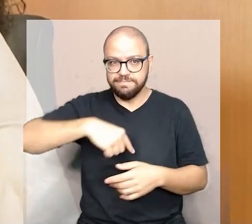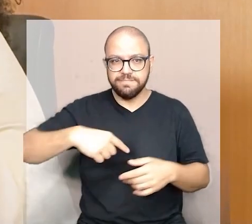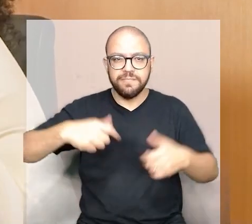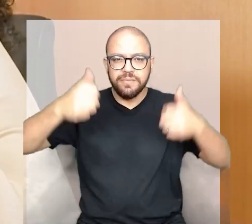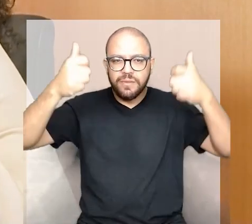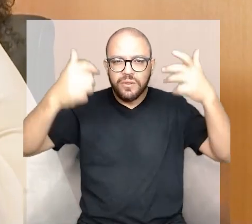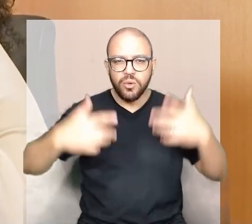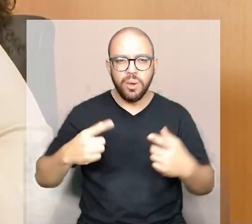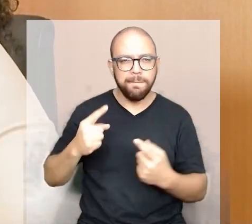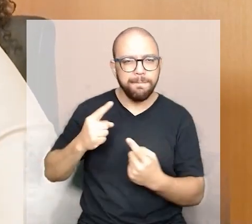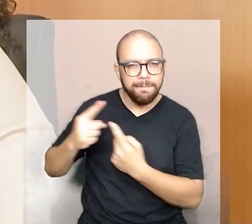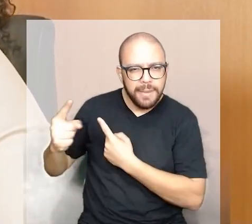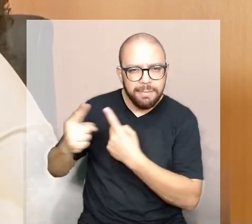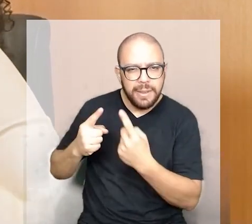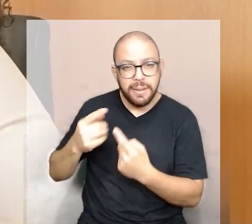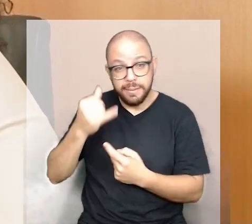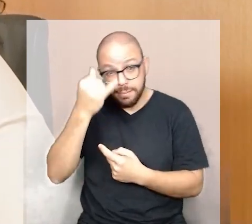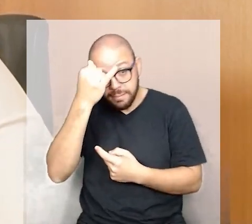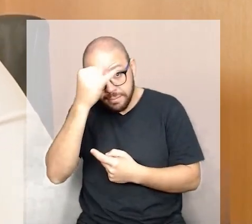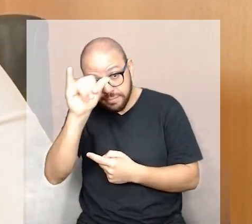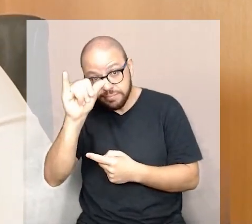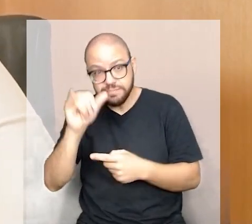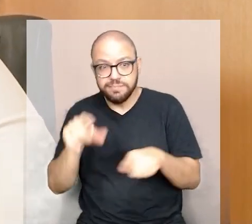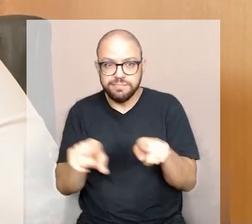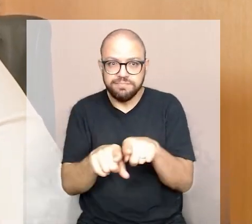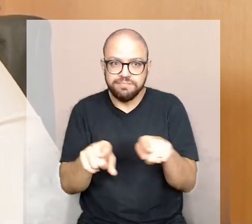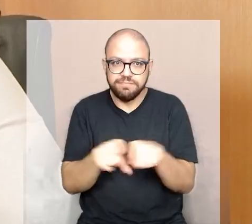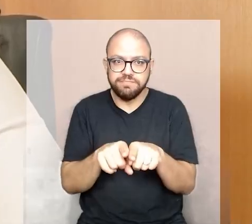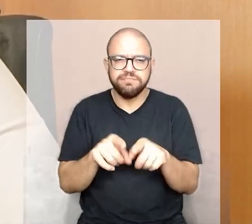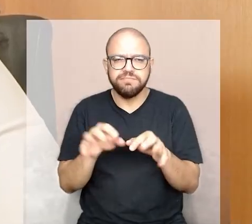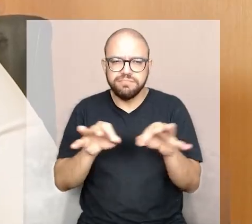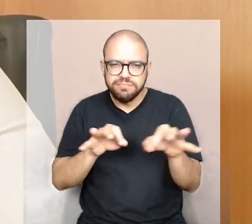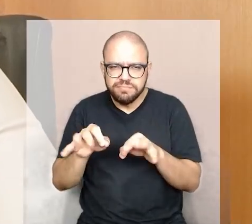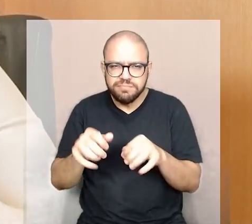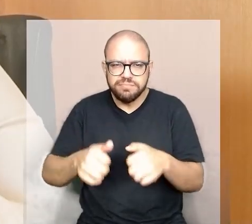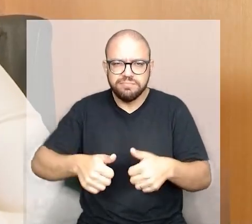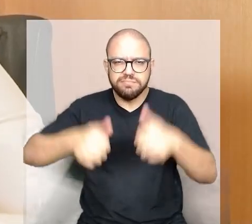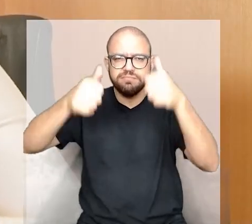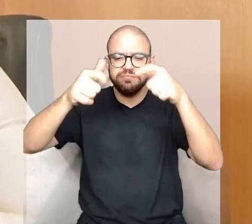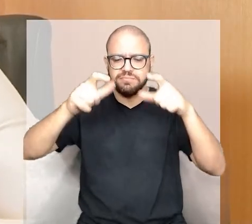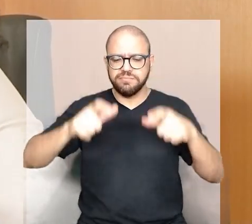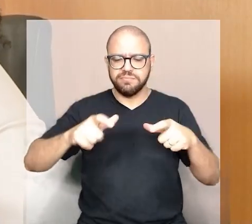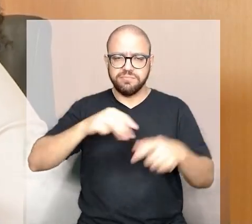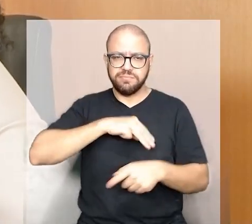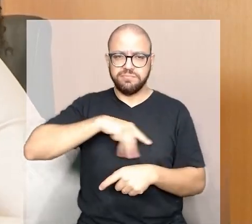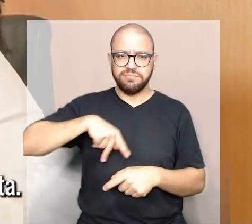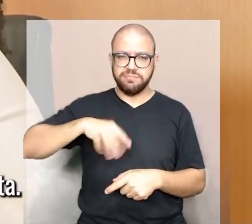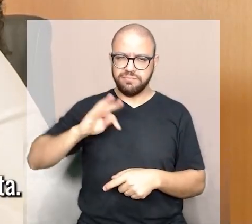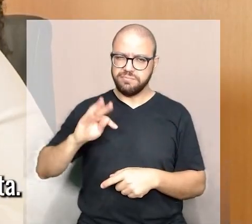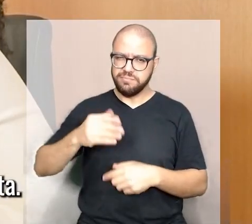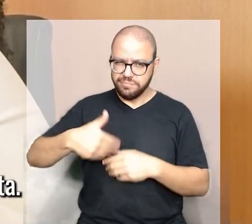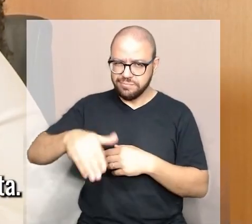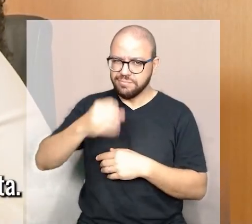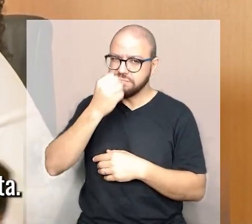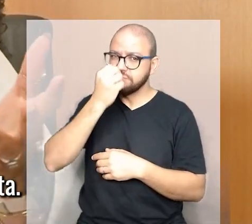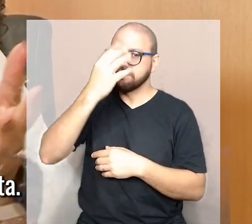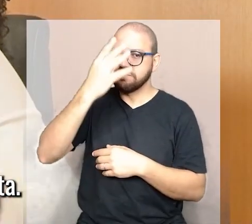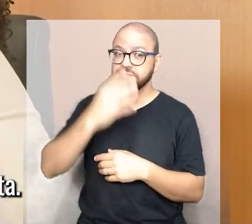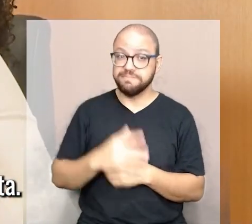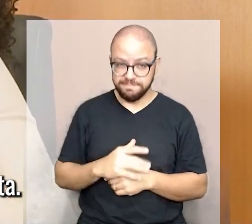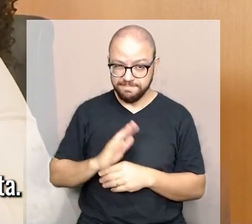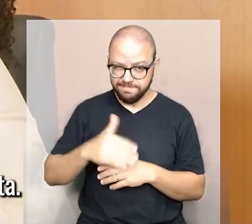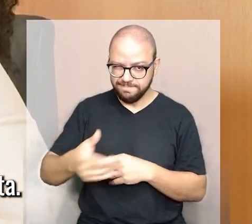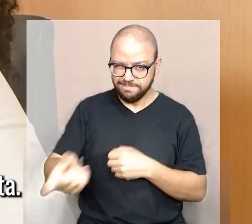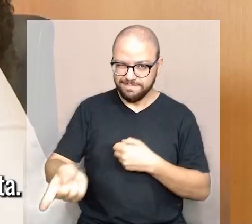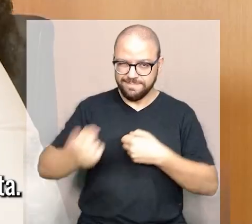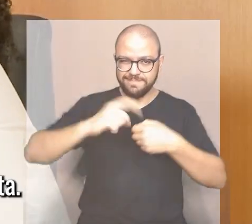gente fala sobre diálogo, prevenção e também das melhorias feitas na Casa do MPT. Tem muita coisa boa pela frente